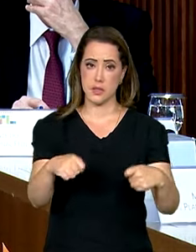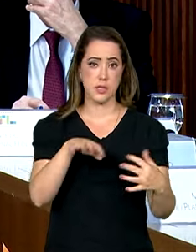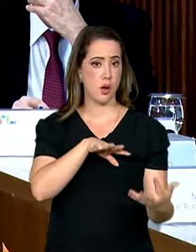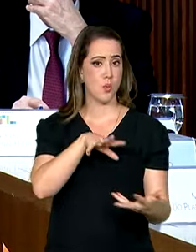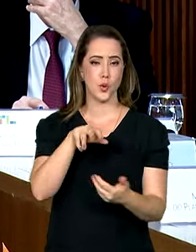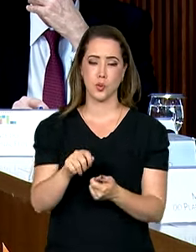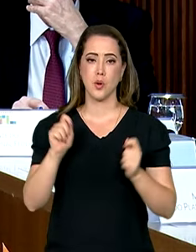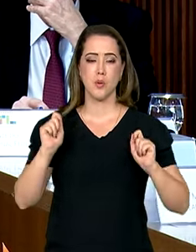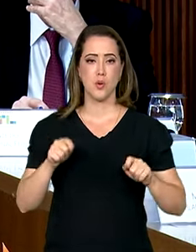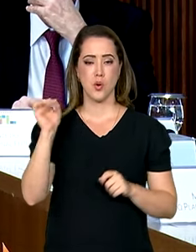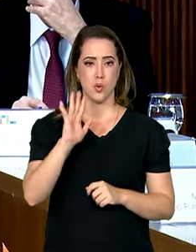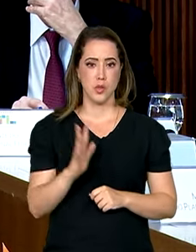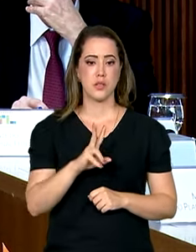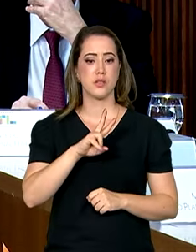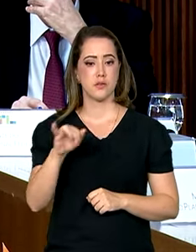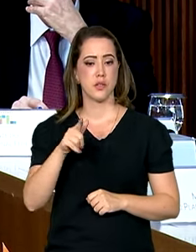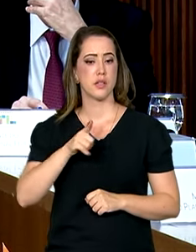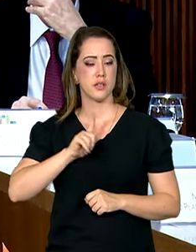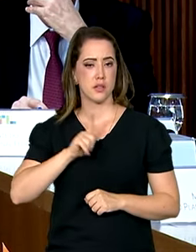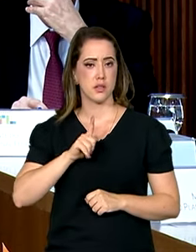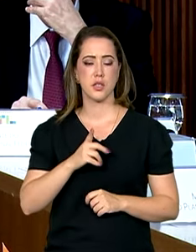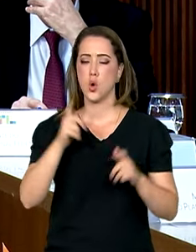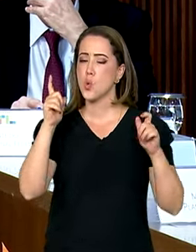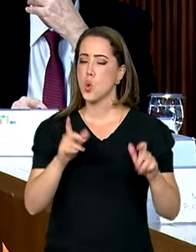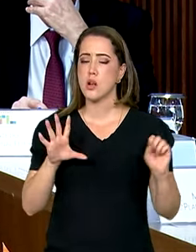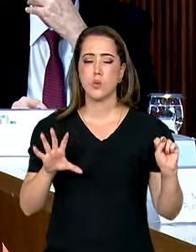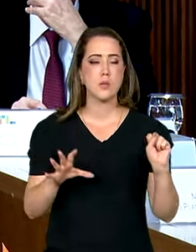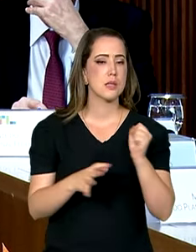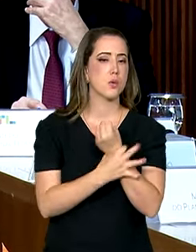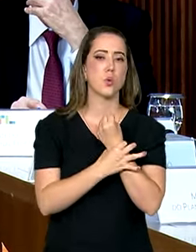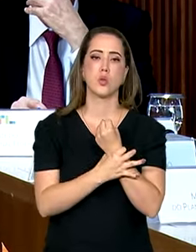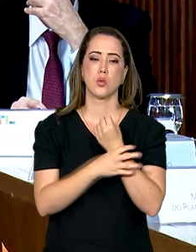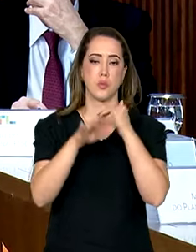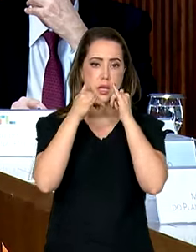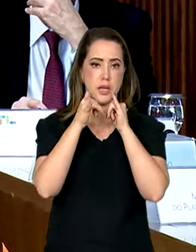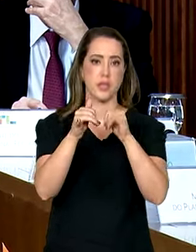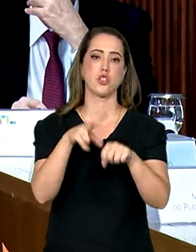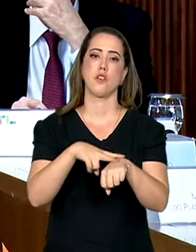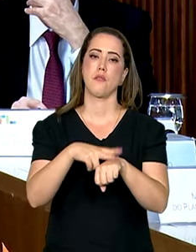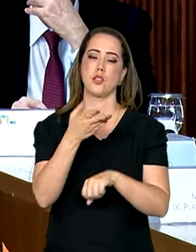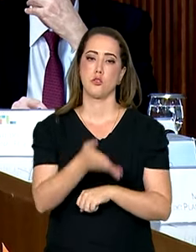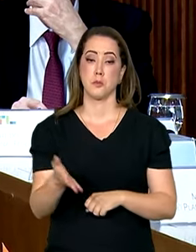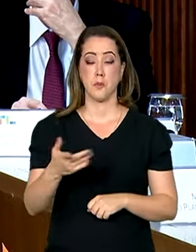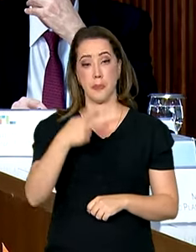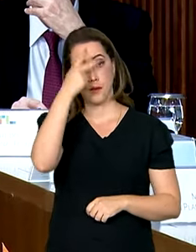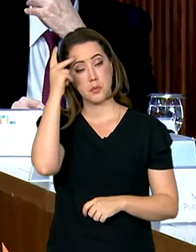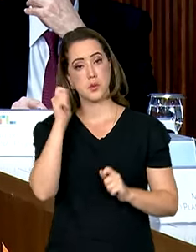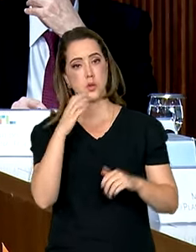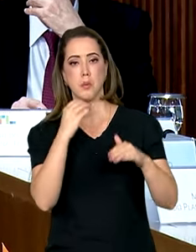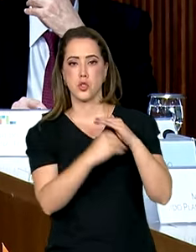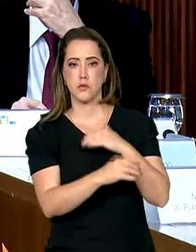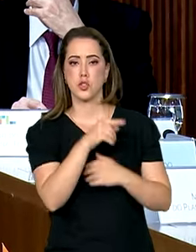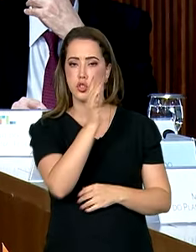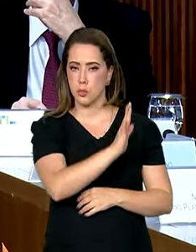humanidade O Brasil é o porto seguro para que as pessoas possam vir aqui fazer os seus